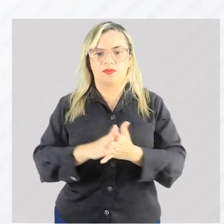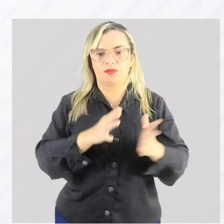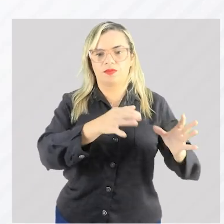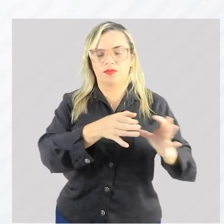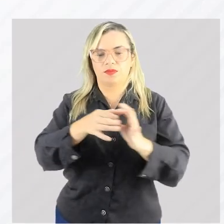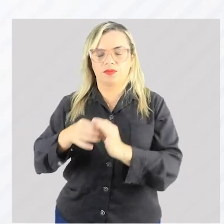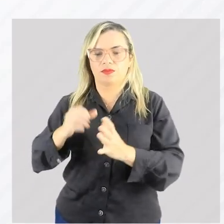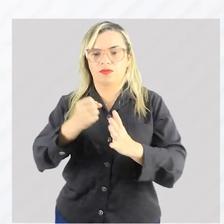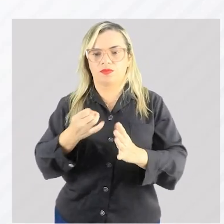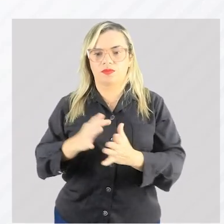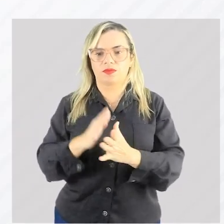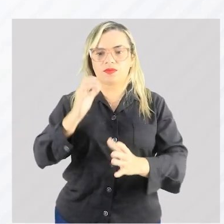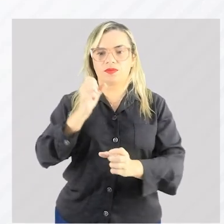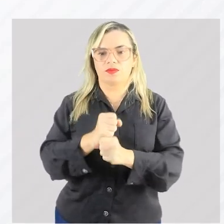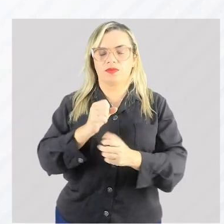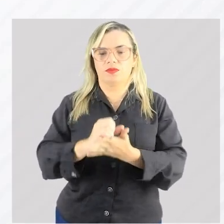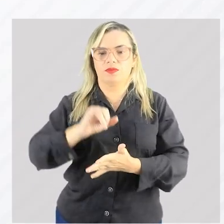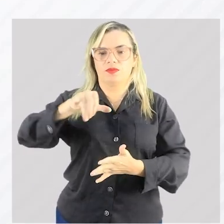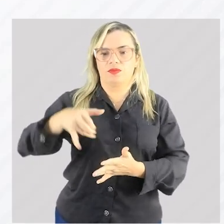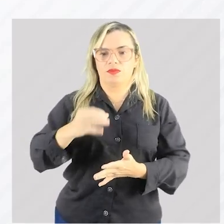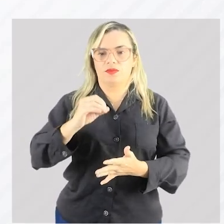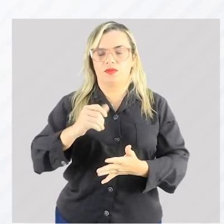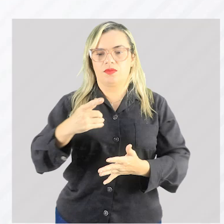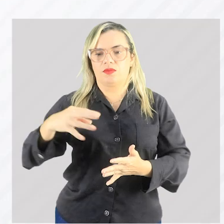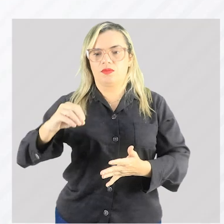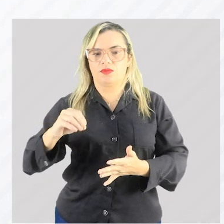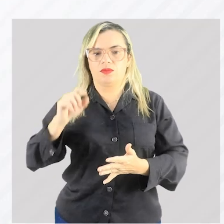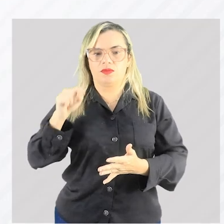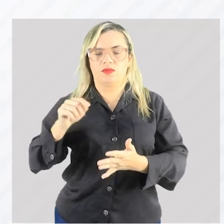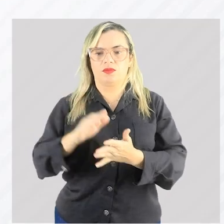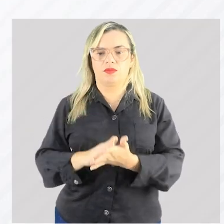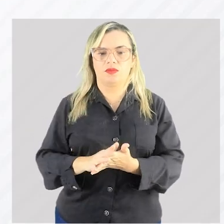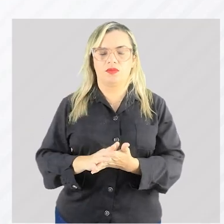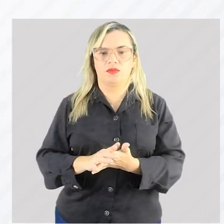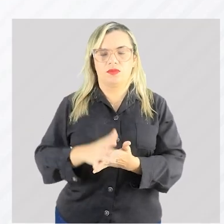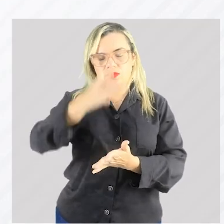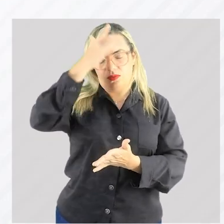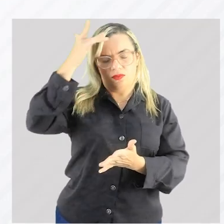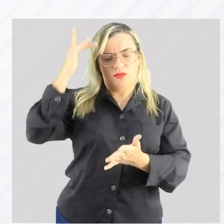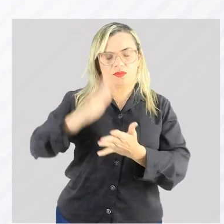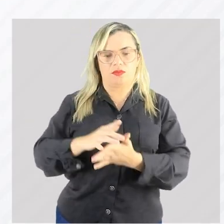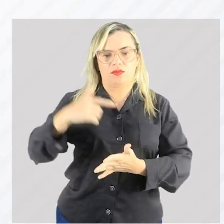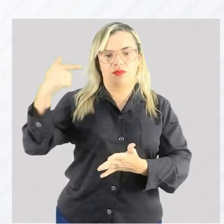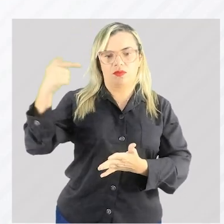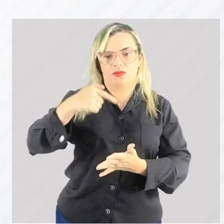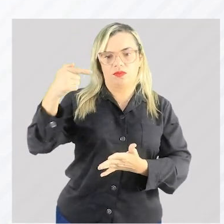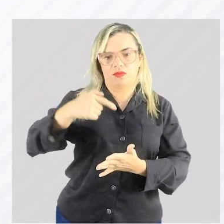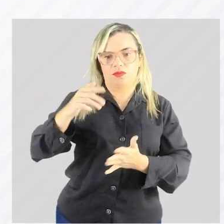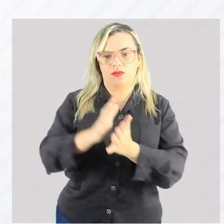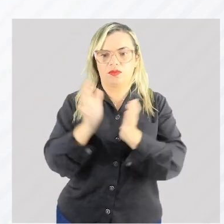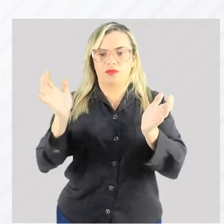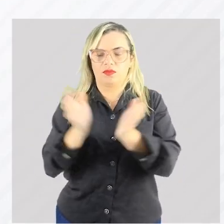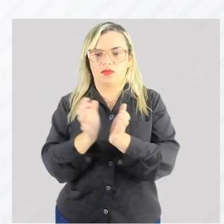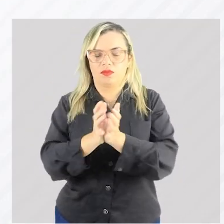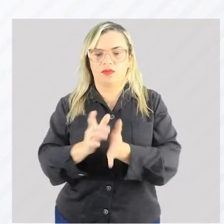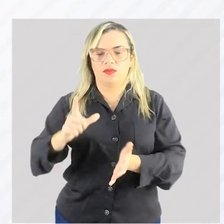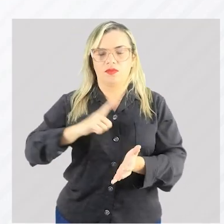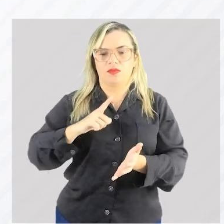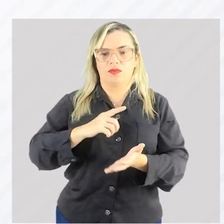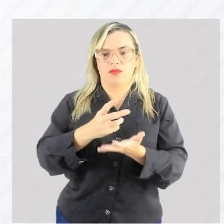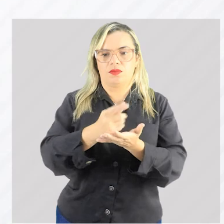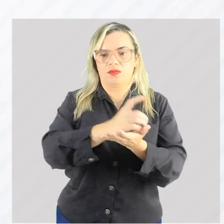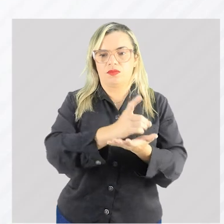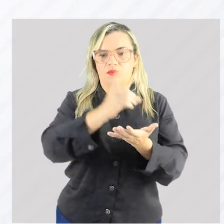condições a probabilidade de João se a sétima pessoa do grupo a receber sua restituição